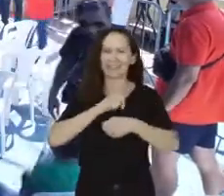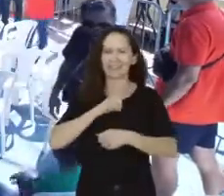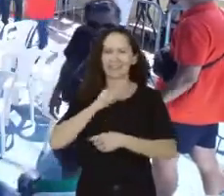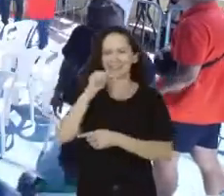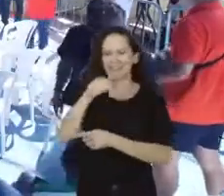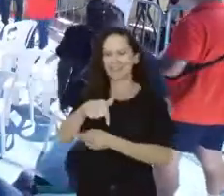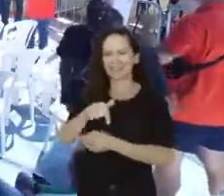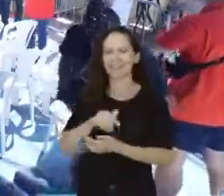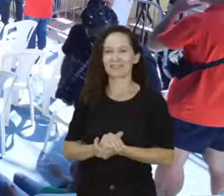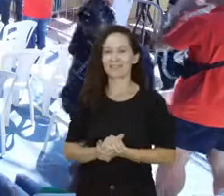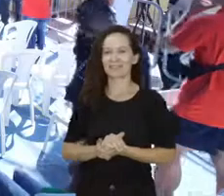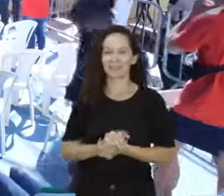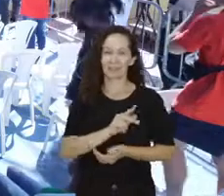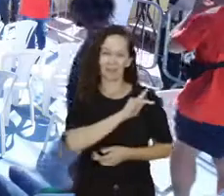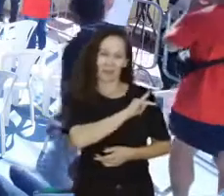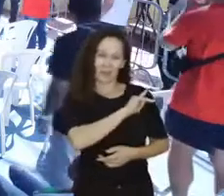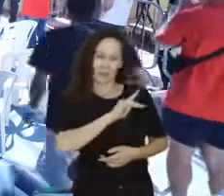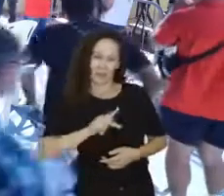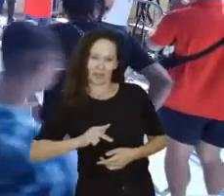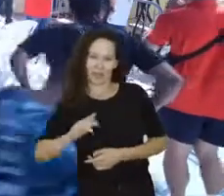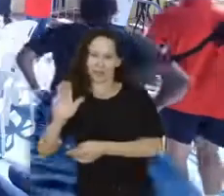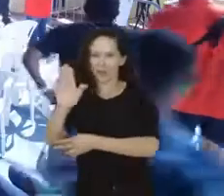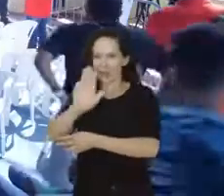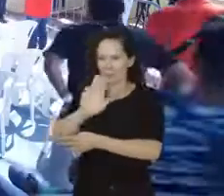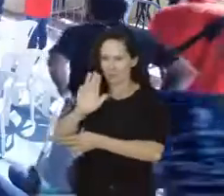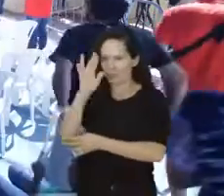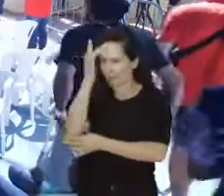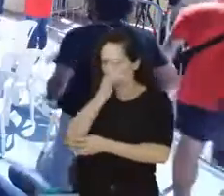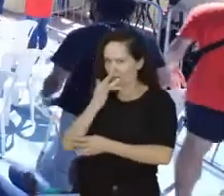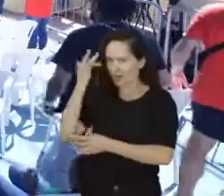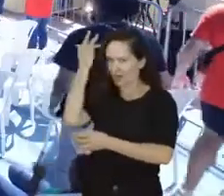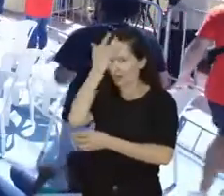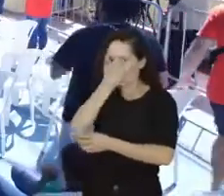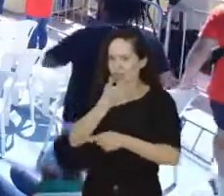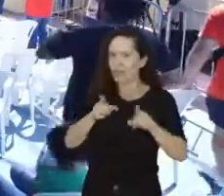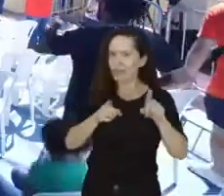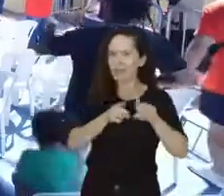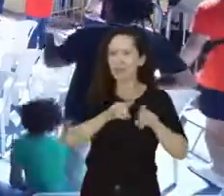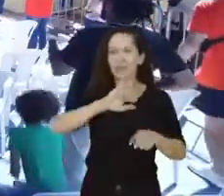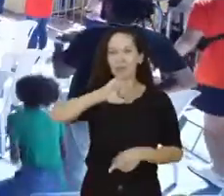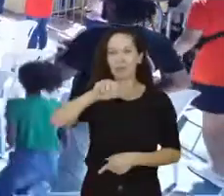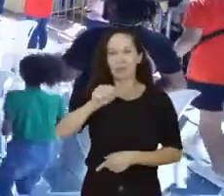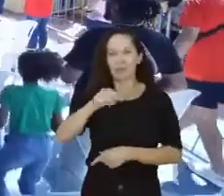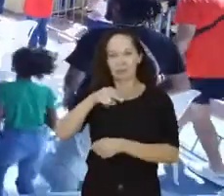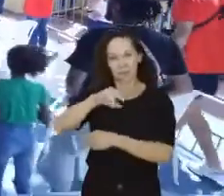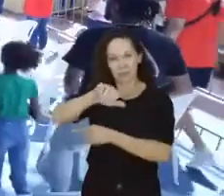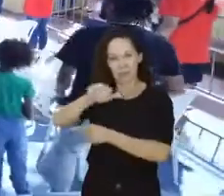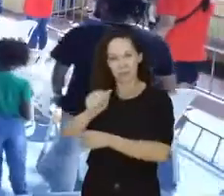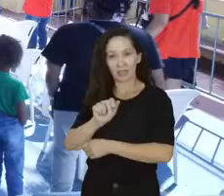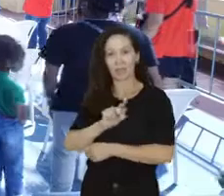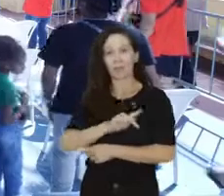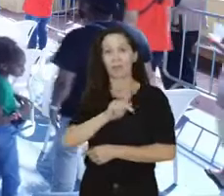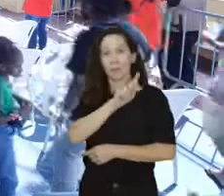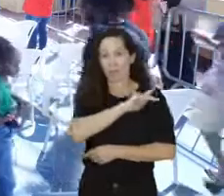presidente Lula, Haddad, rapidinho, Janja, nossa presidência Gleice.